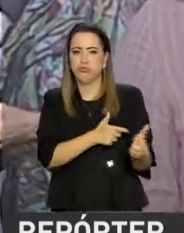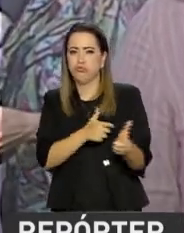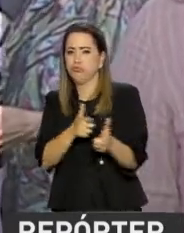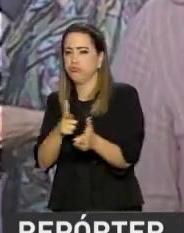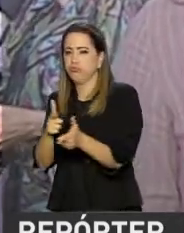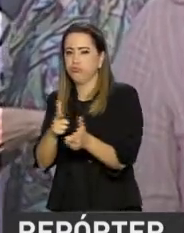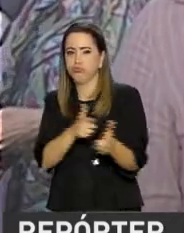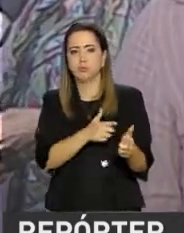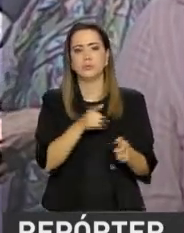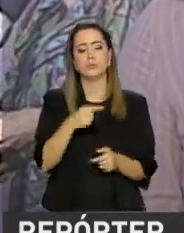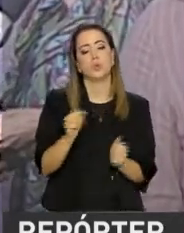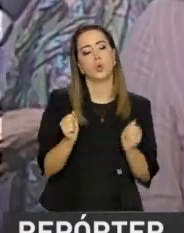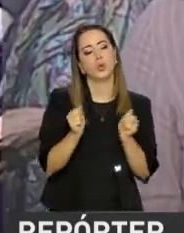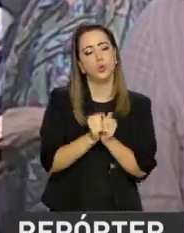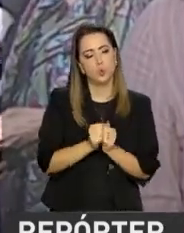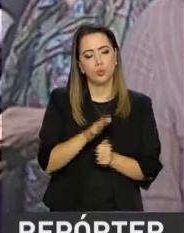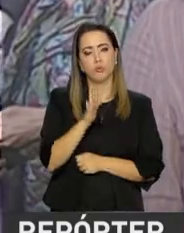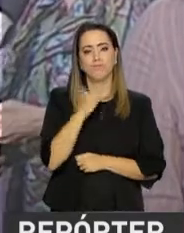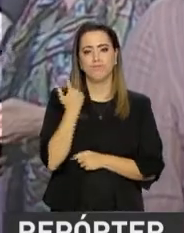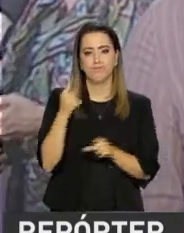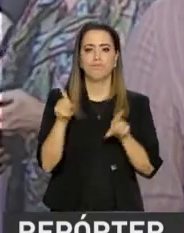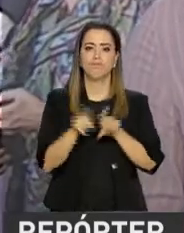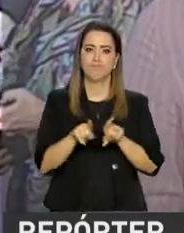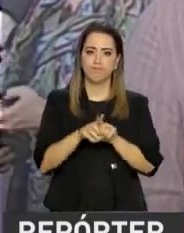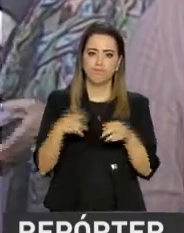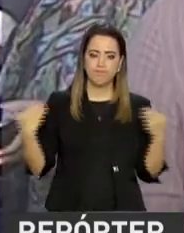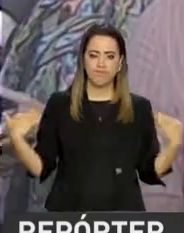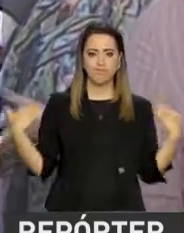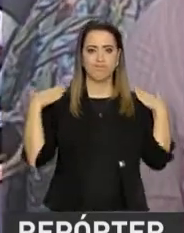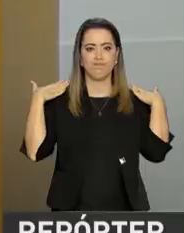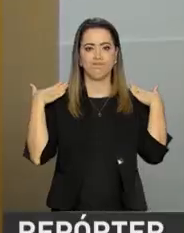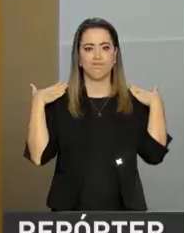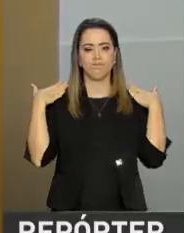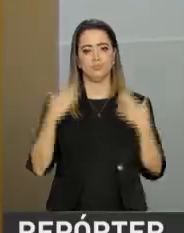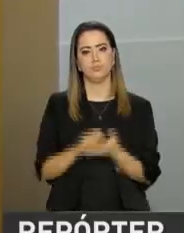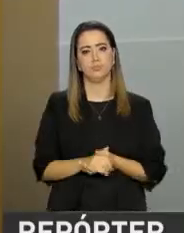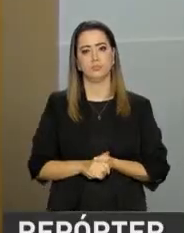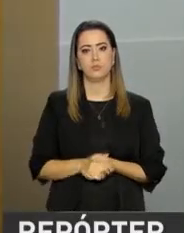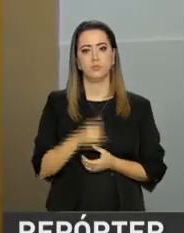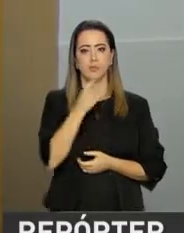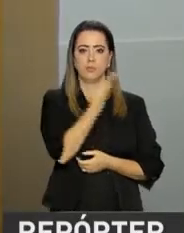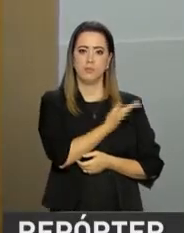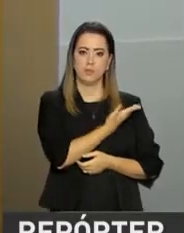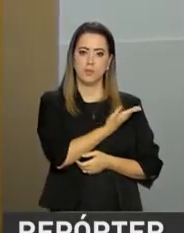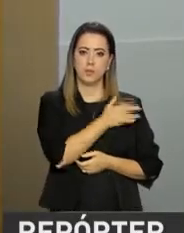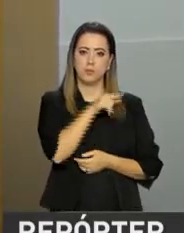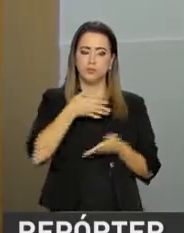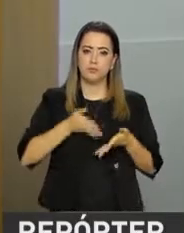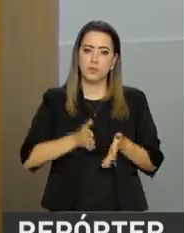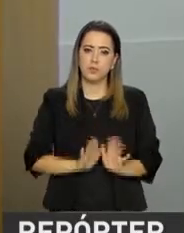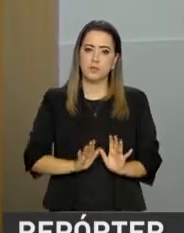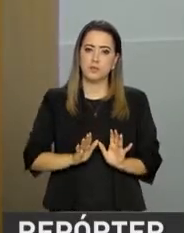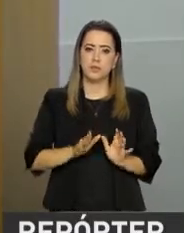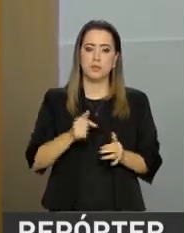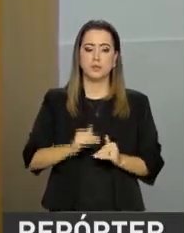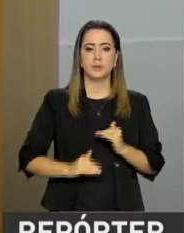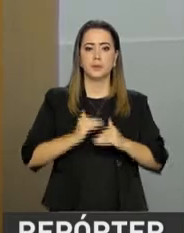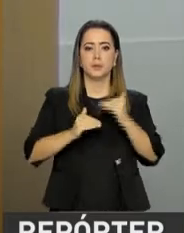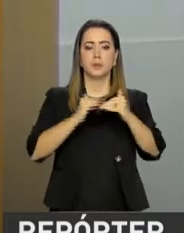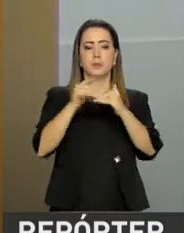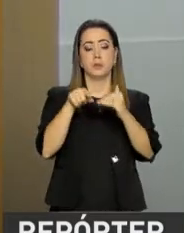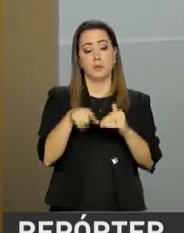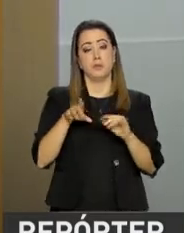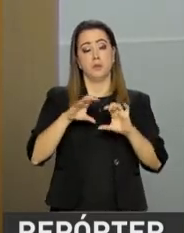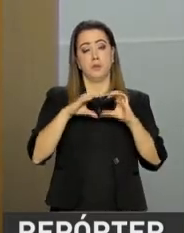tiros. O motorista Anderson Pedro Gomes também morreu no ataque. Marielle Franco nasceu e foi criada no Complexo da